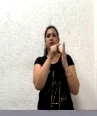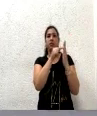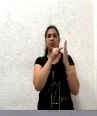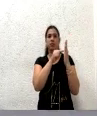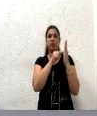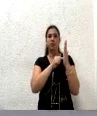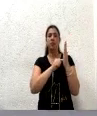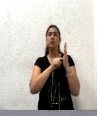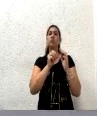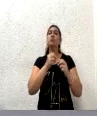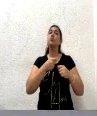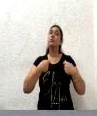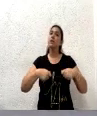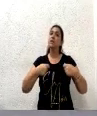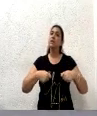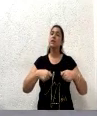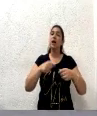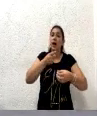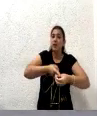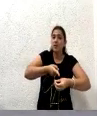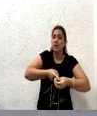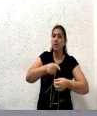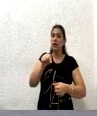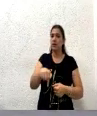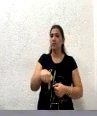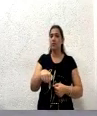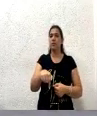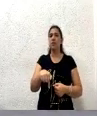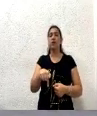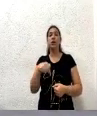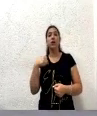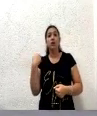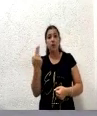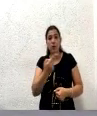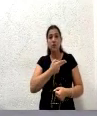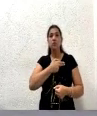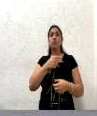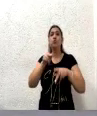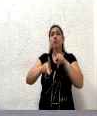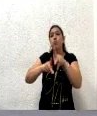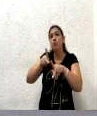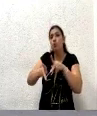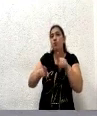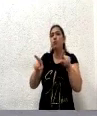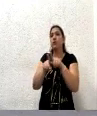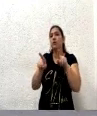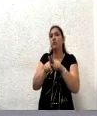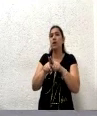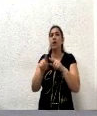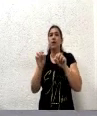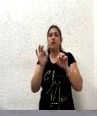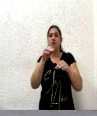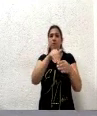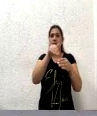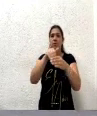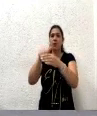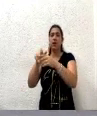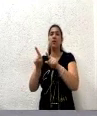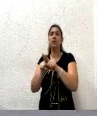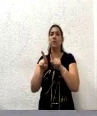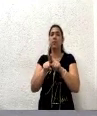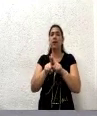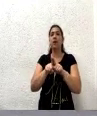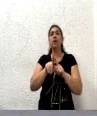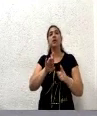na dependência do município, mas que também a gente tenha uma participação popular e também do comércio, como, por exemplo, funciona hoje a Adote uma